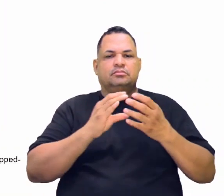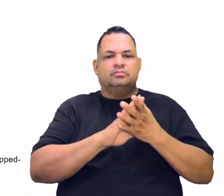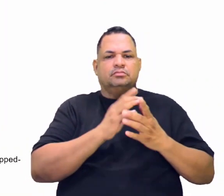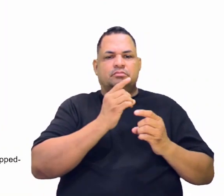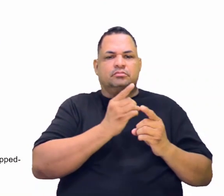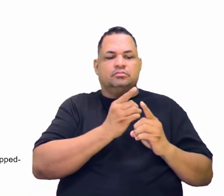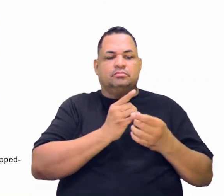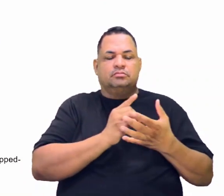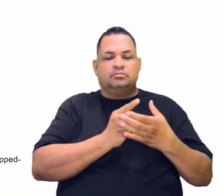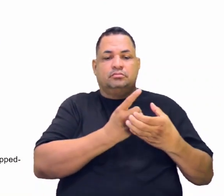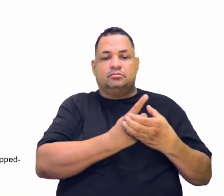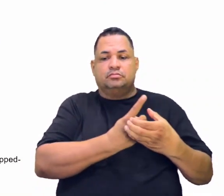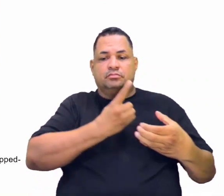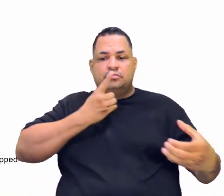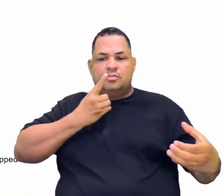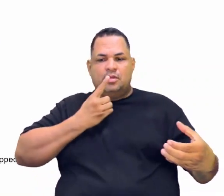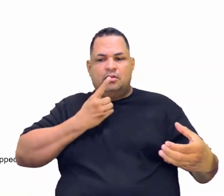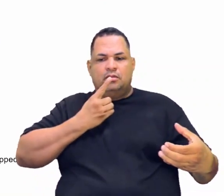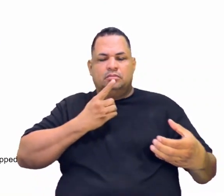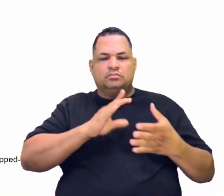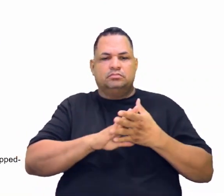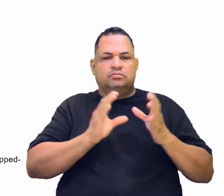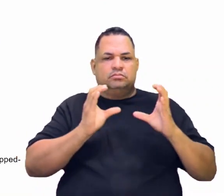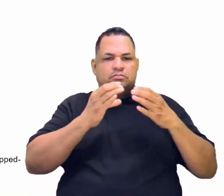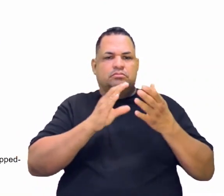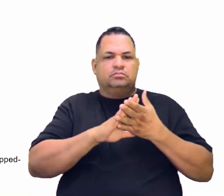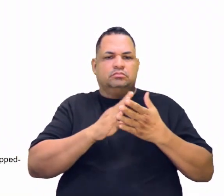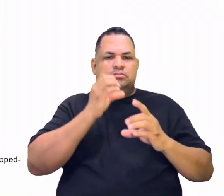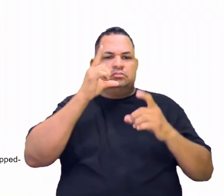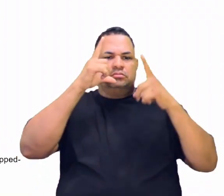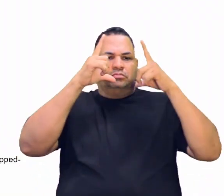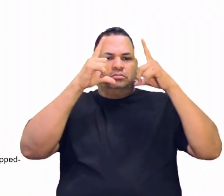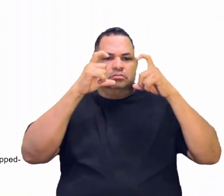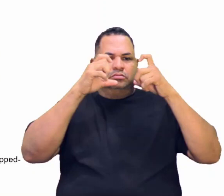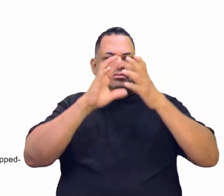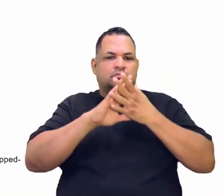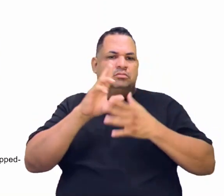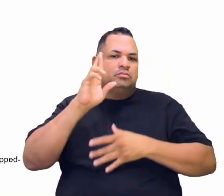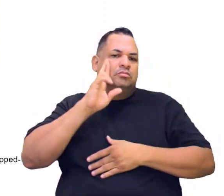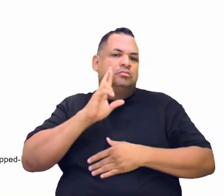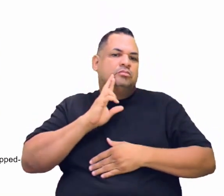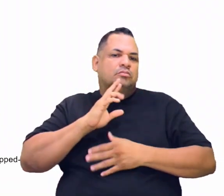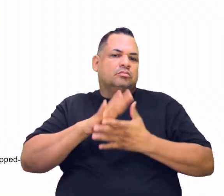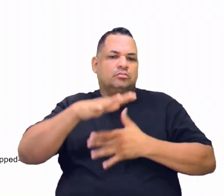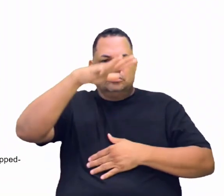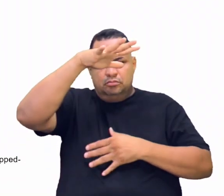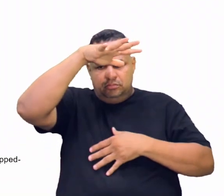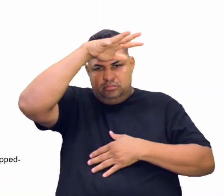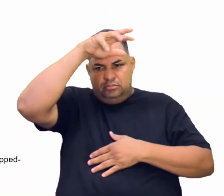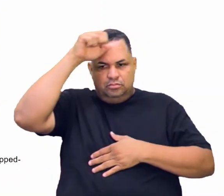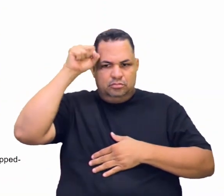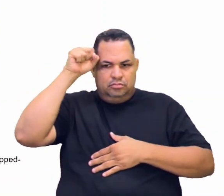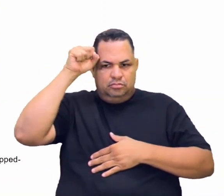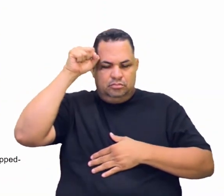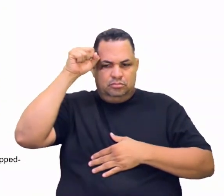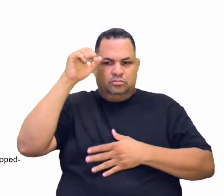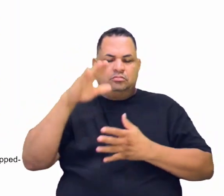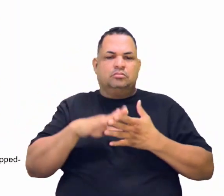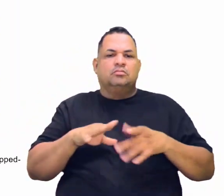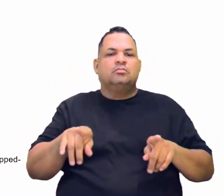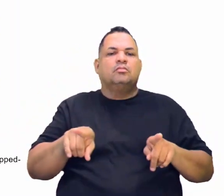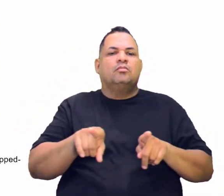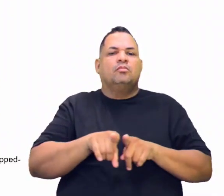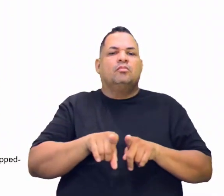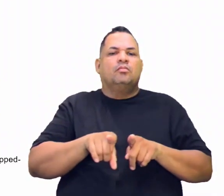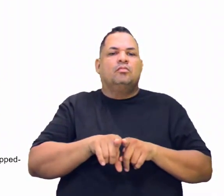isolada que foi fotografada aqui entre Rondônia e o Acre. Essa tribo,